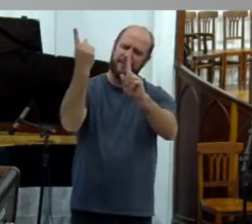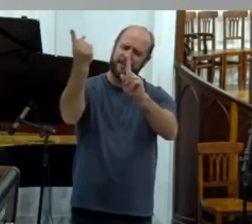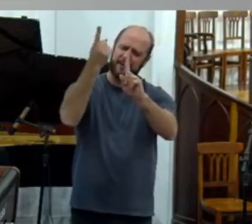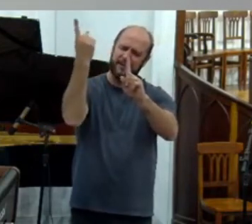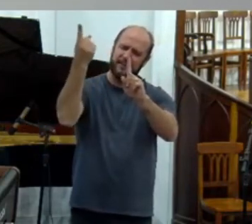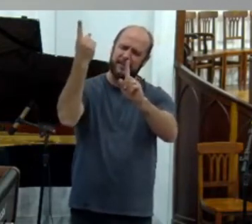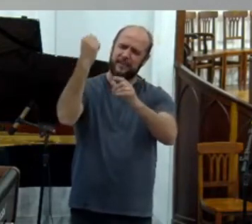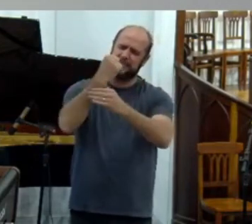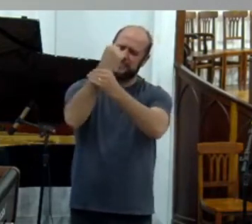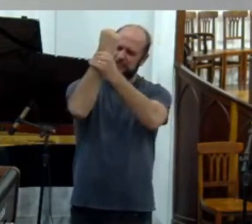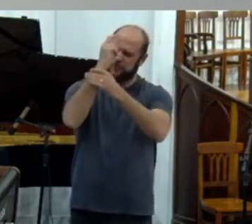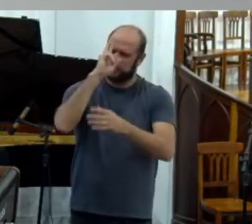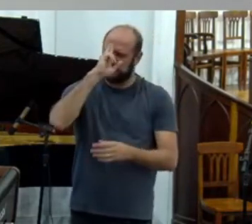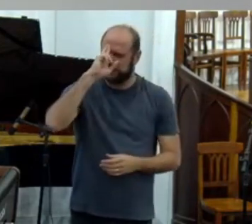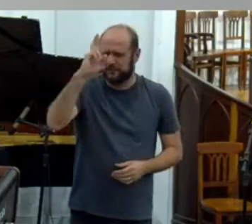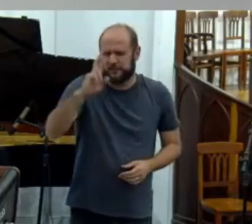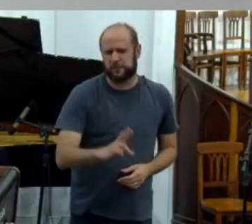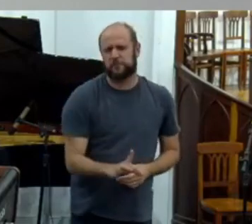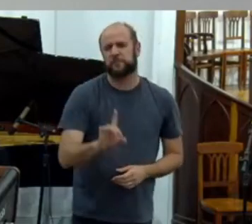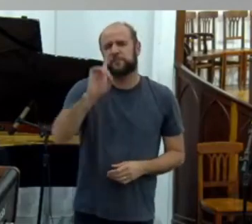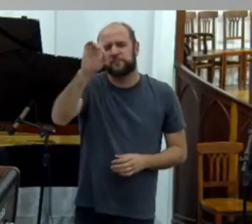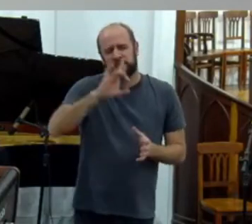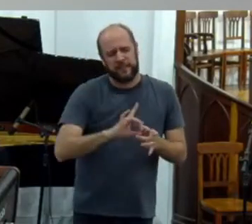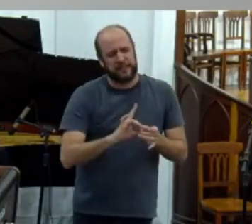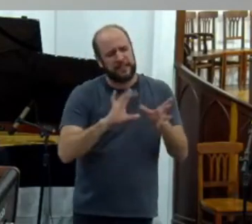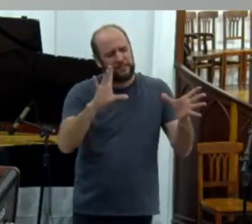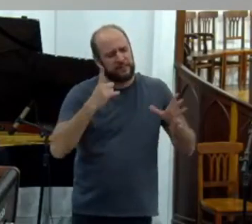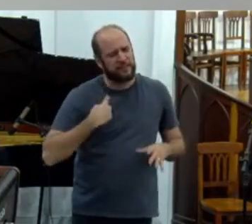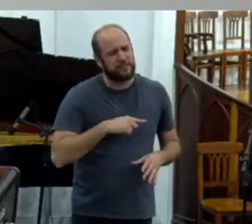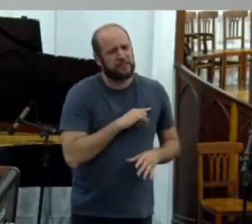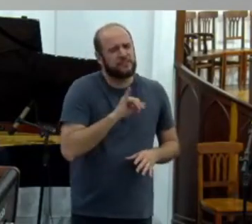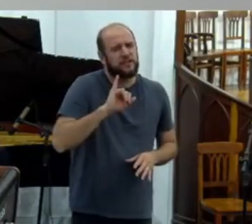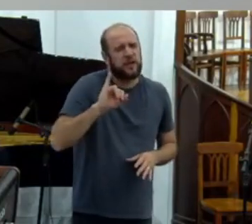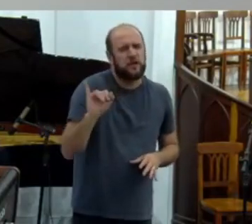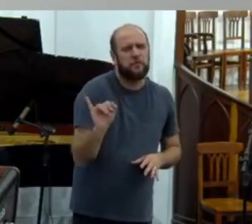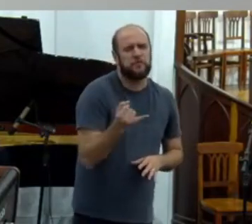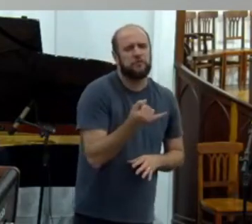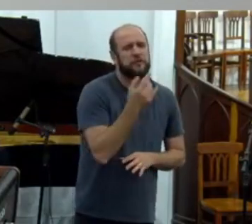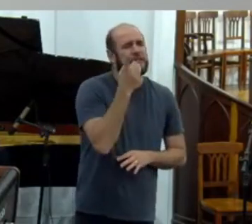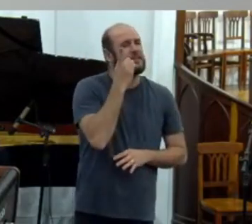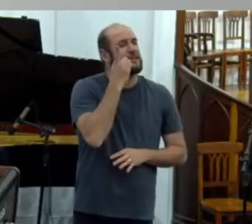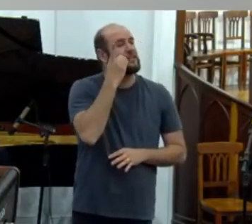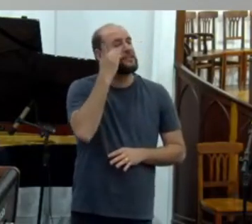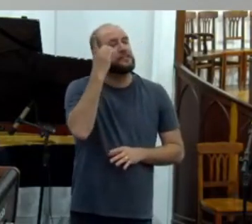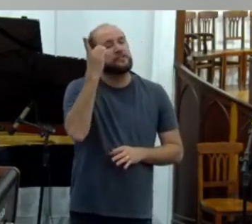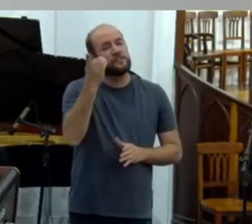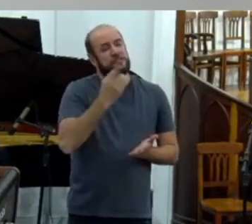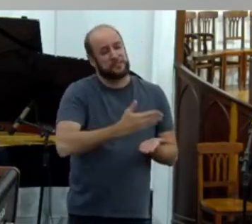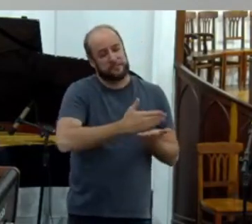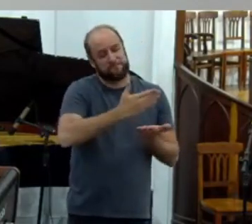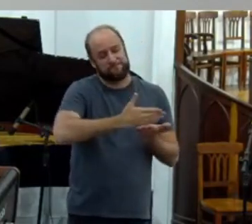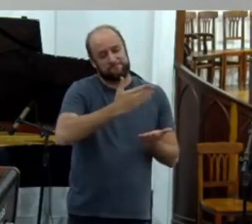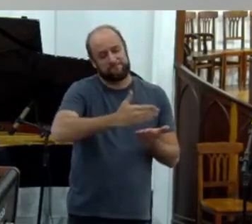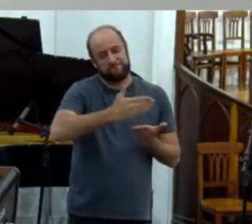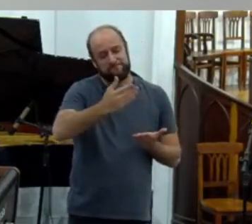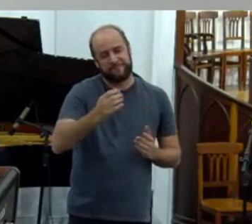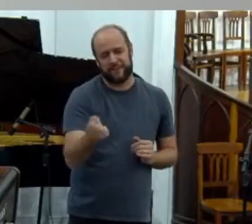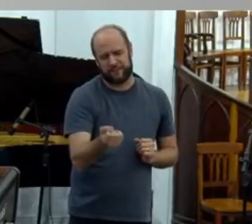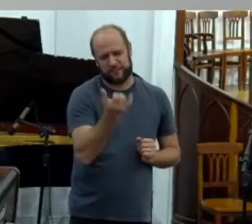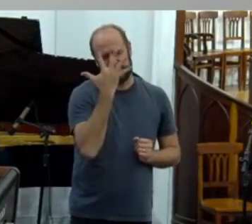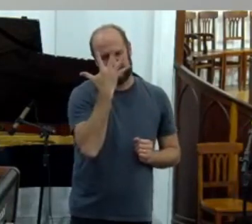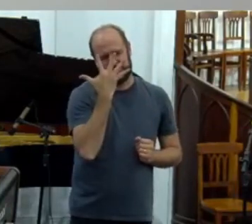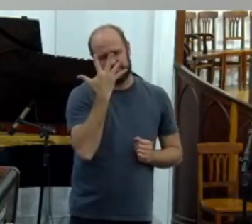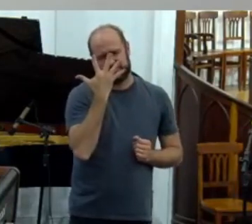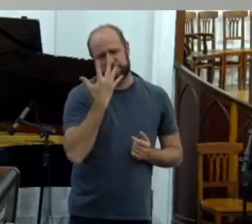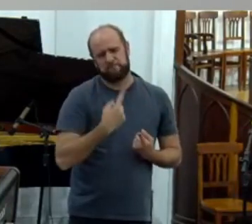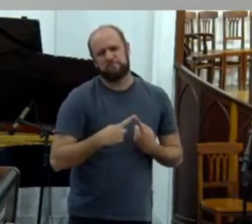pelo Senhor. O Senhor nos deu a liberdade de desfrutar, ó Pai, dos dias como eles se colocam diante de nós. Mas,